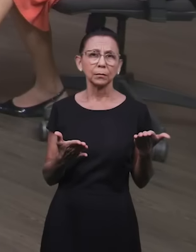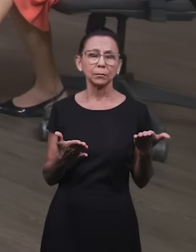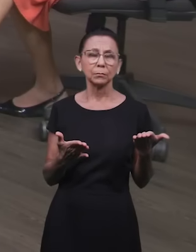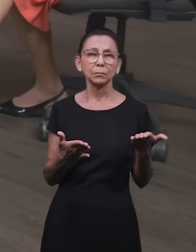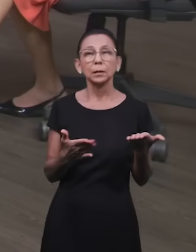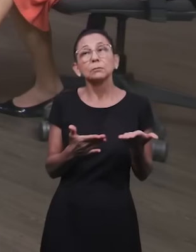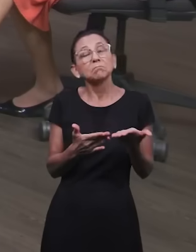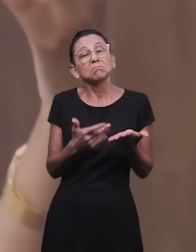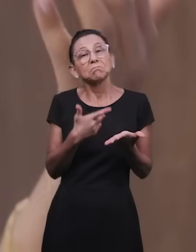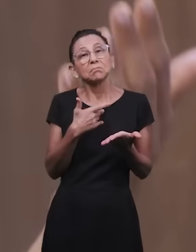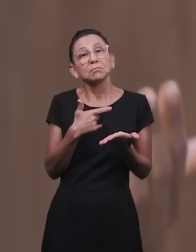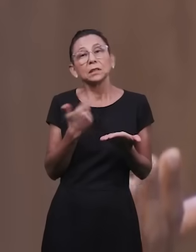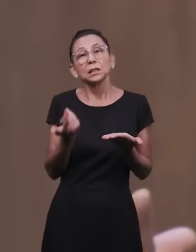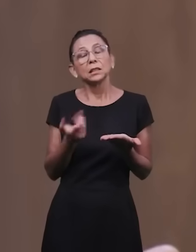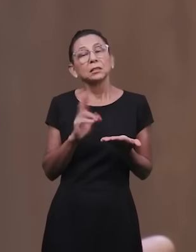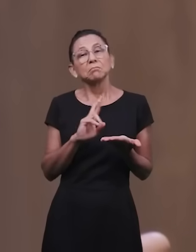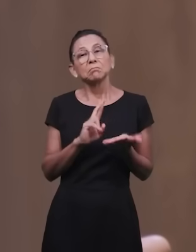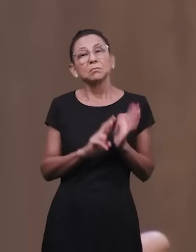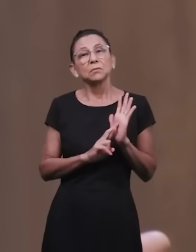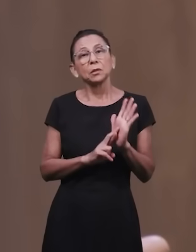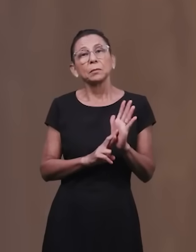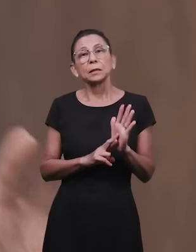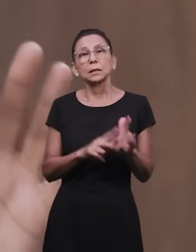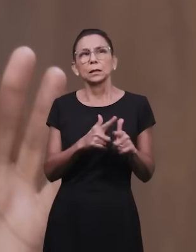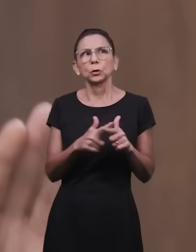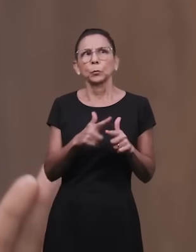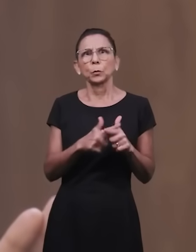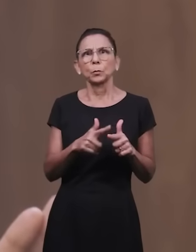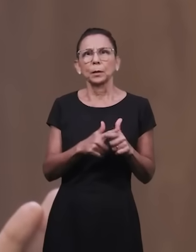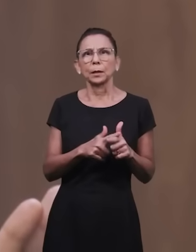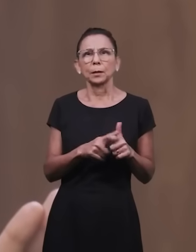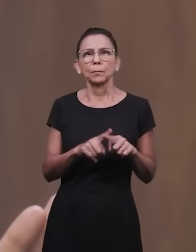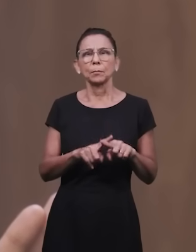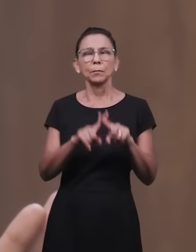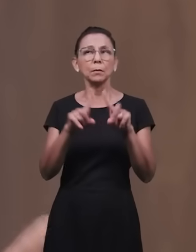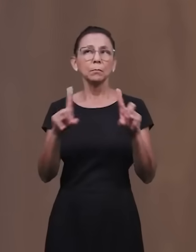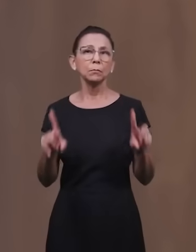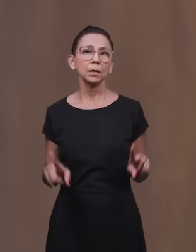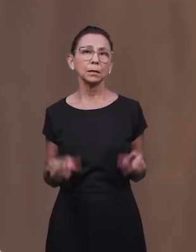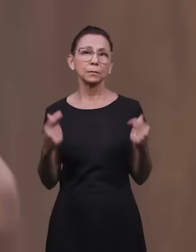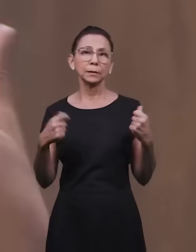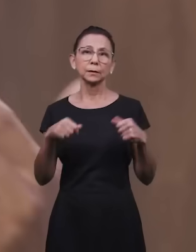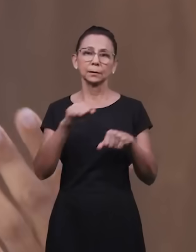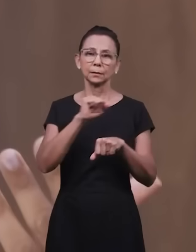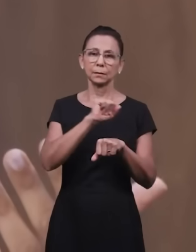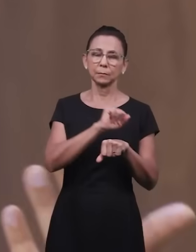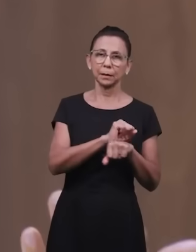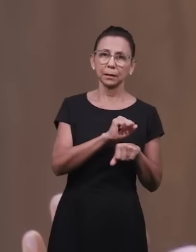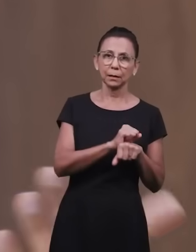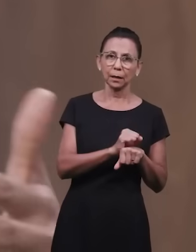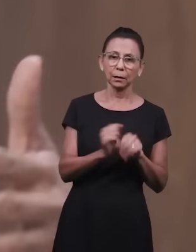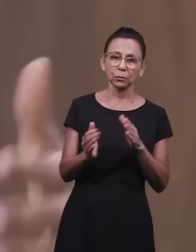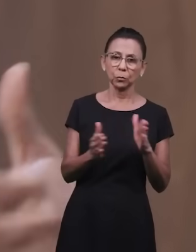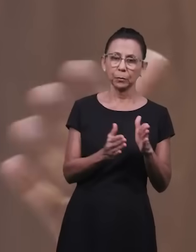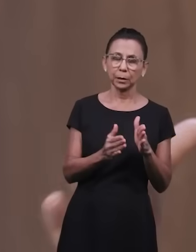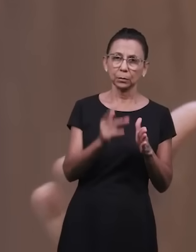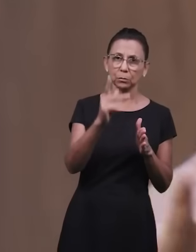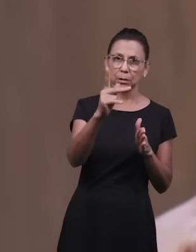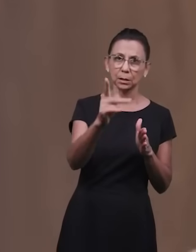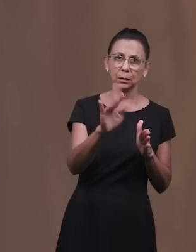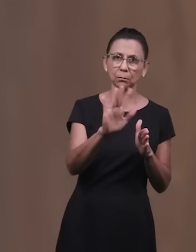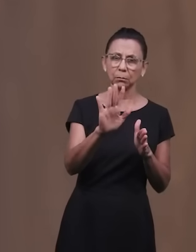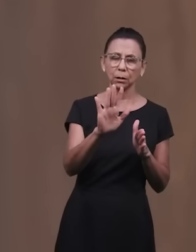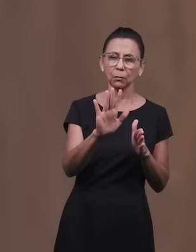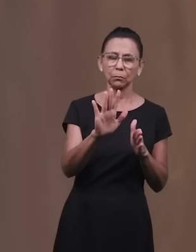Isso quer dizer que você vai crescer neles. Está tudo bem esperar e está tudo bem não conseguir no tempo que